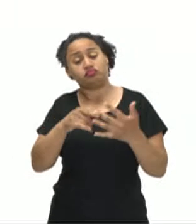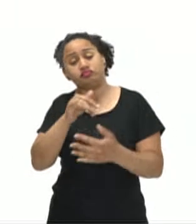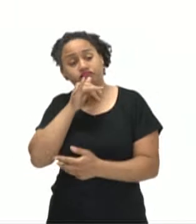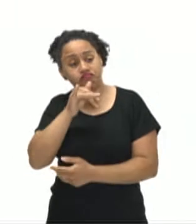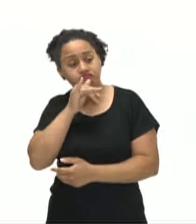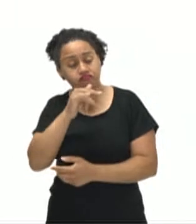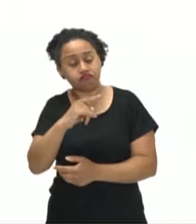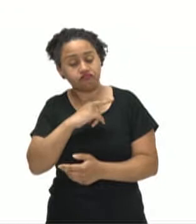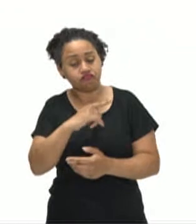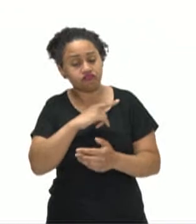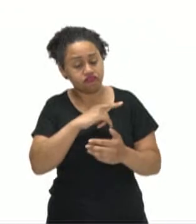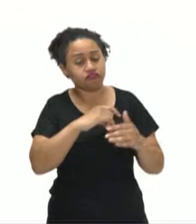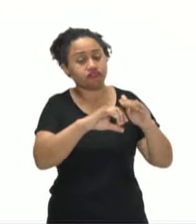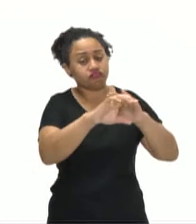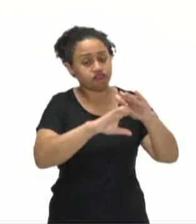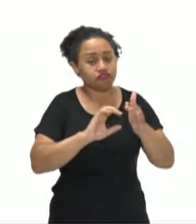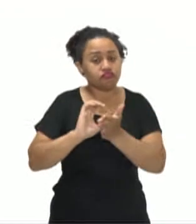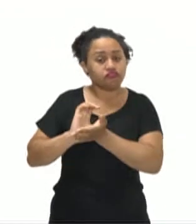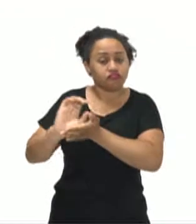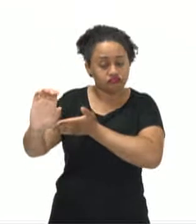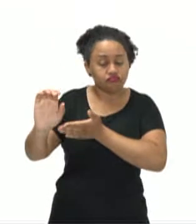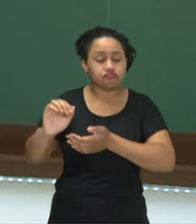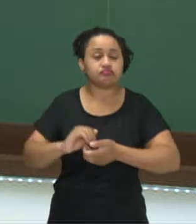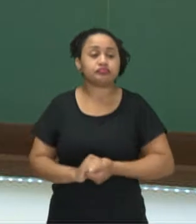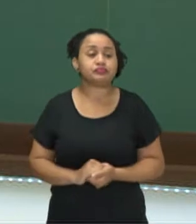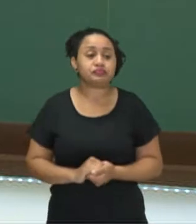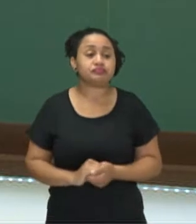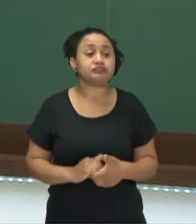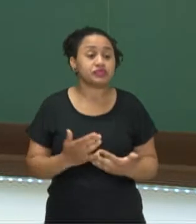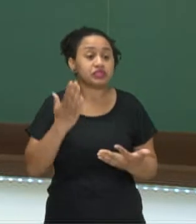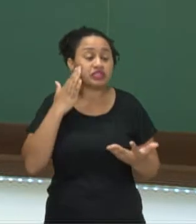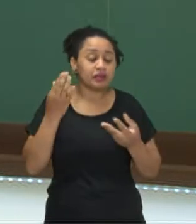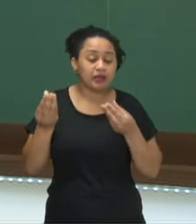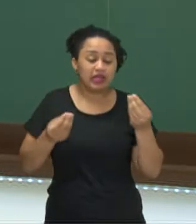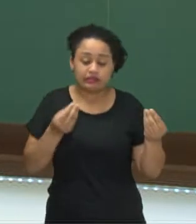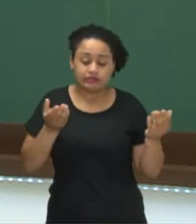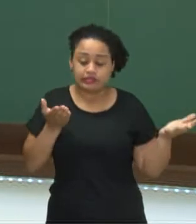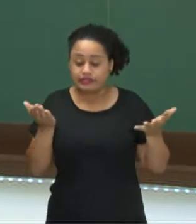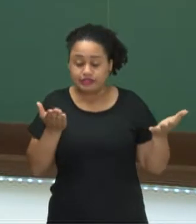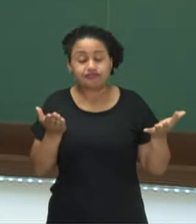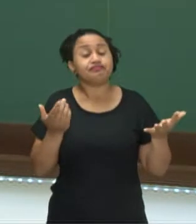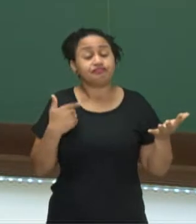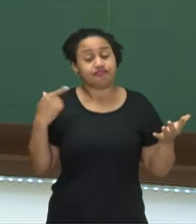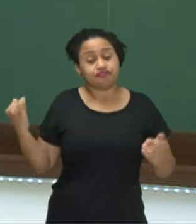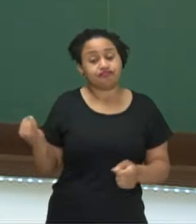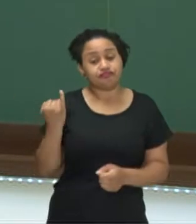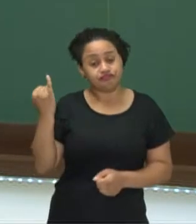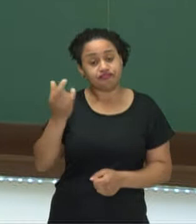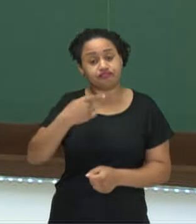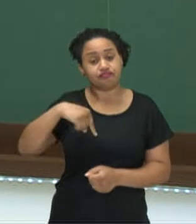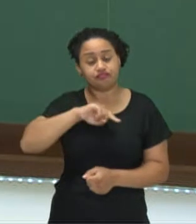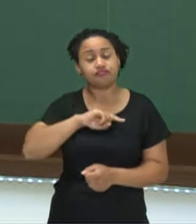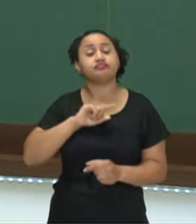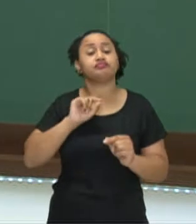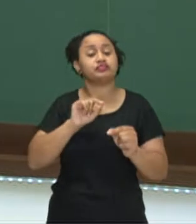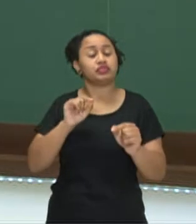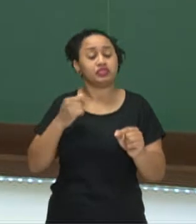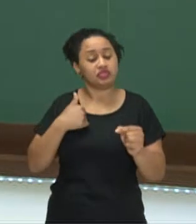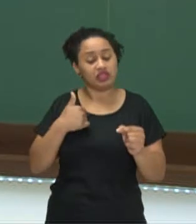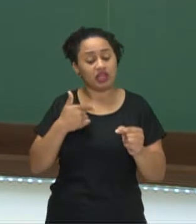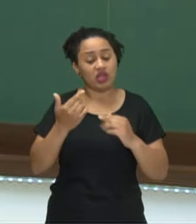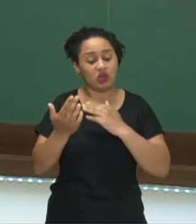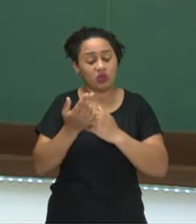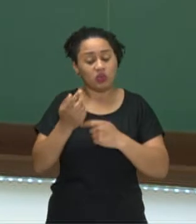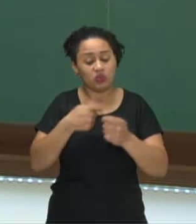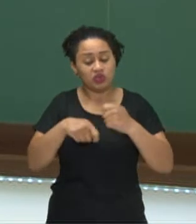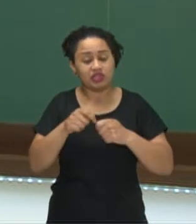e passivos. Saber lidar com eles, portanto, é fundamental para a nossa saúde